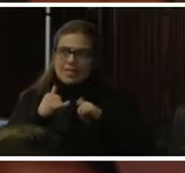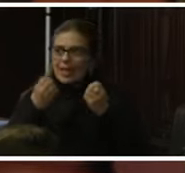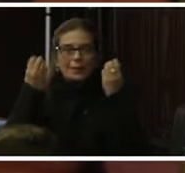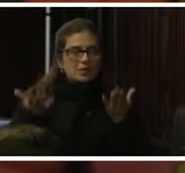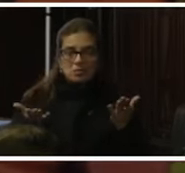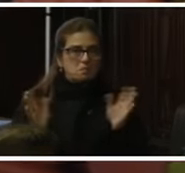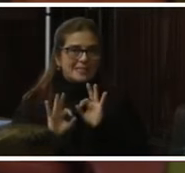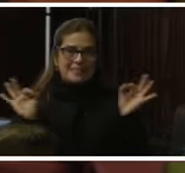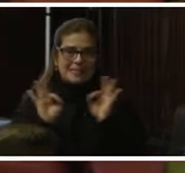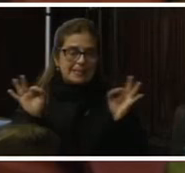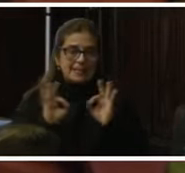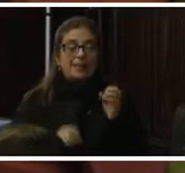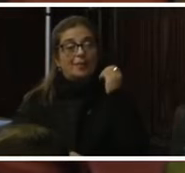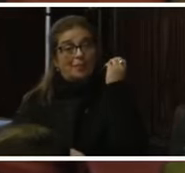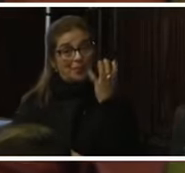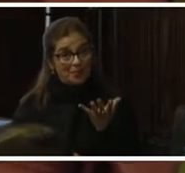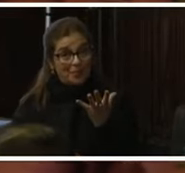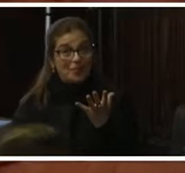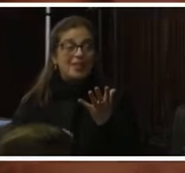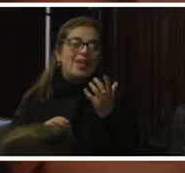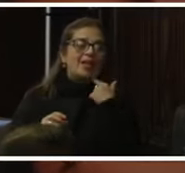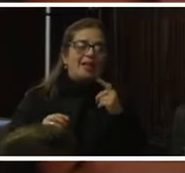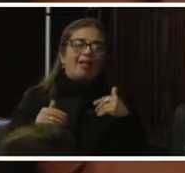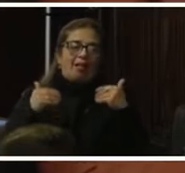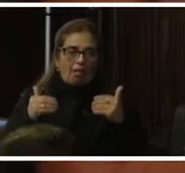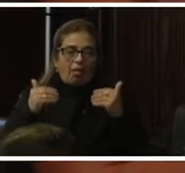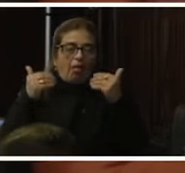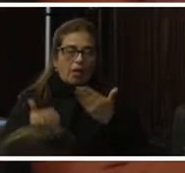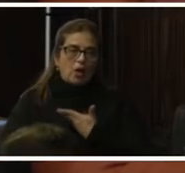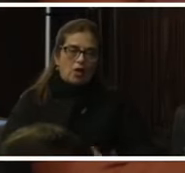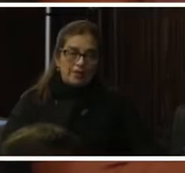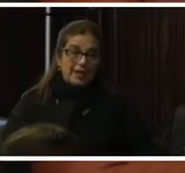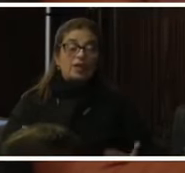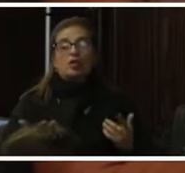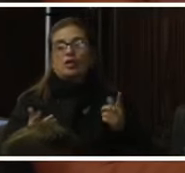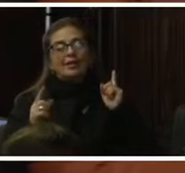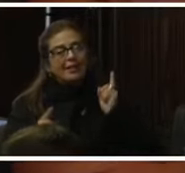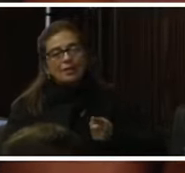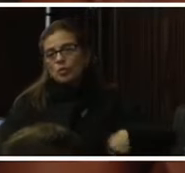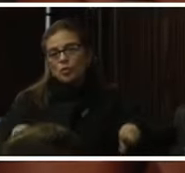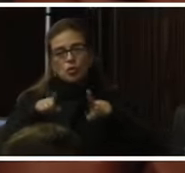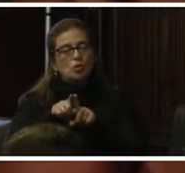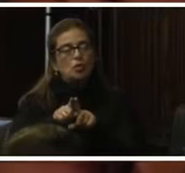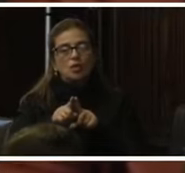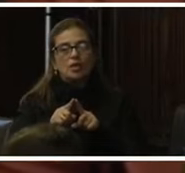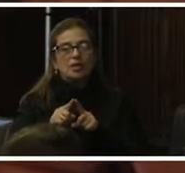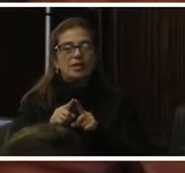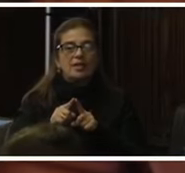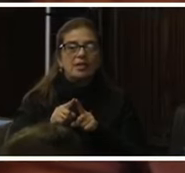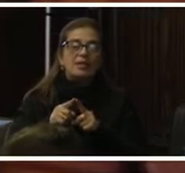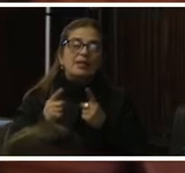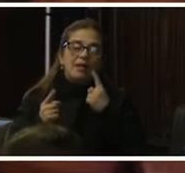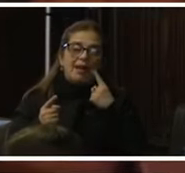então por essa morosidade do estado a gente teme que que seja nos